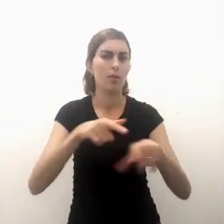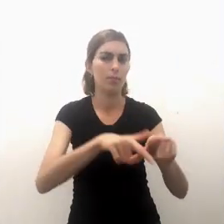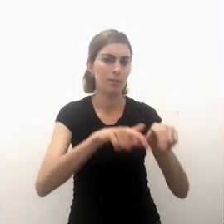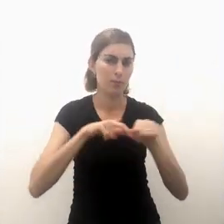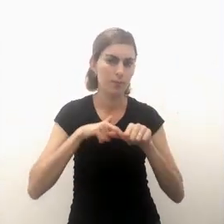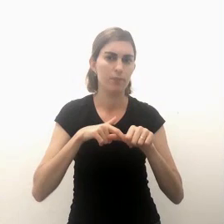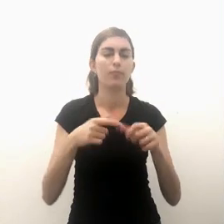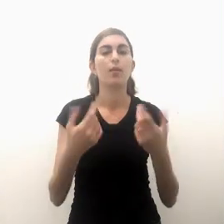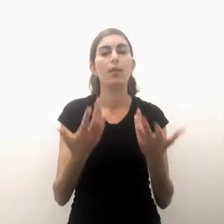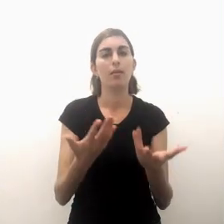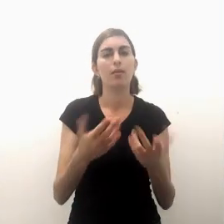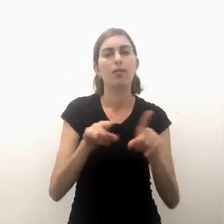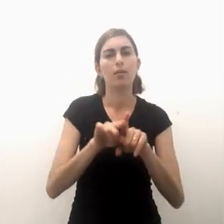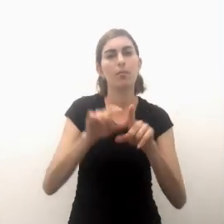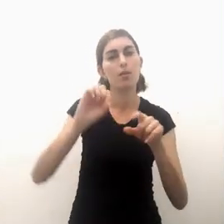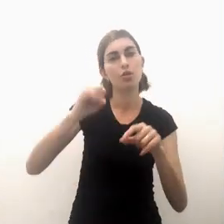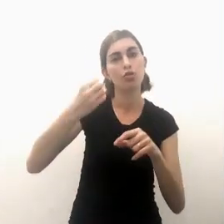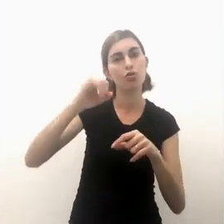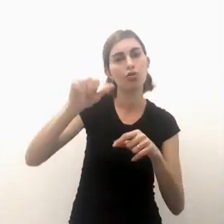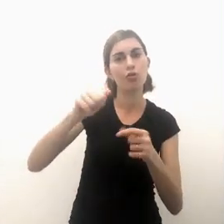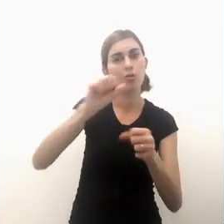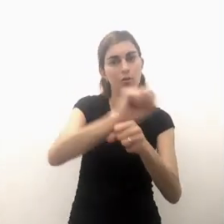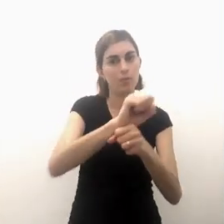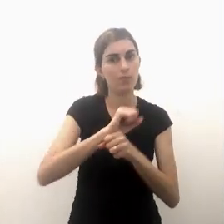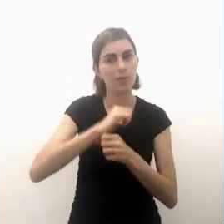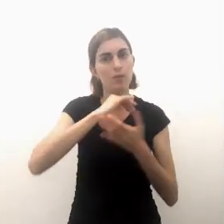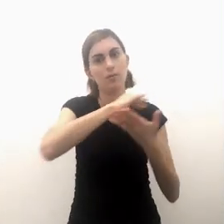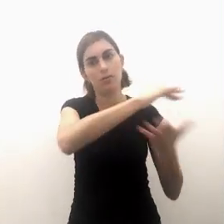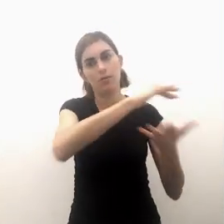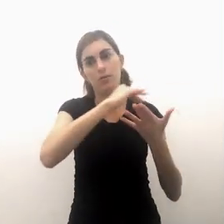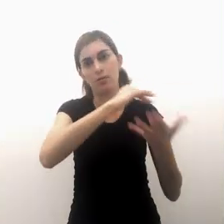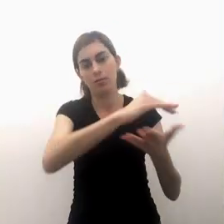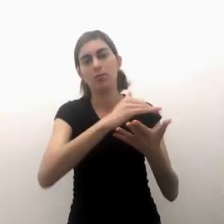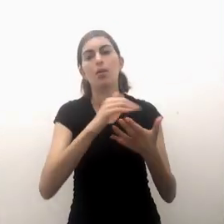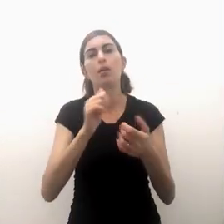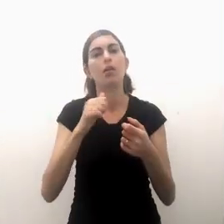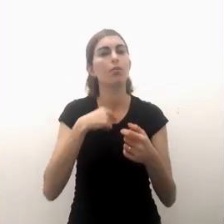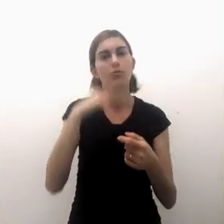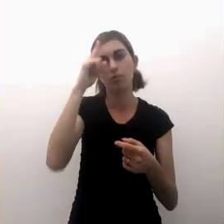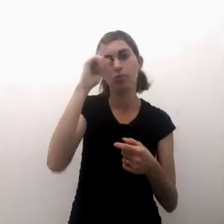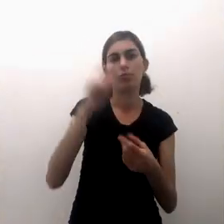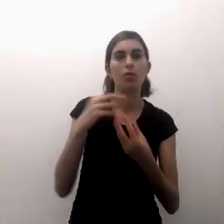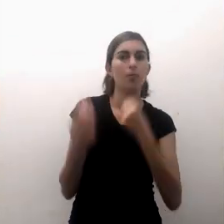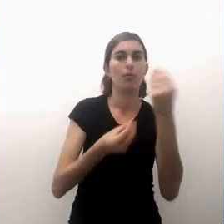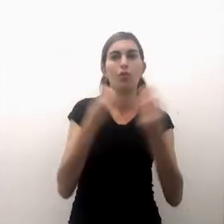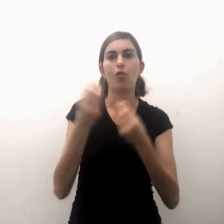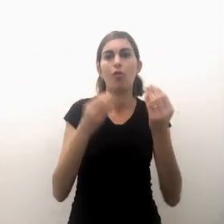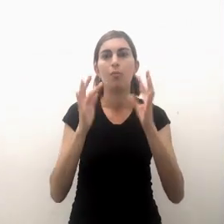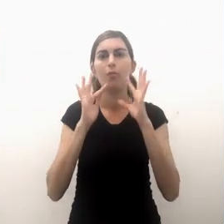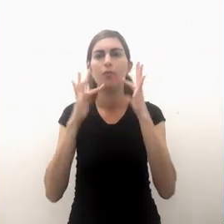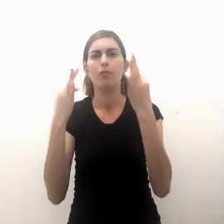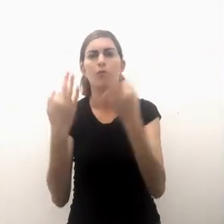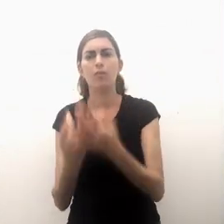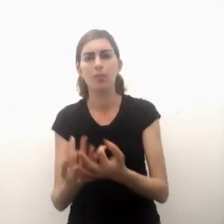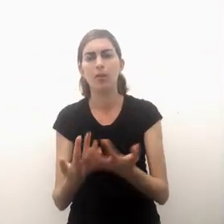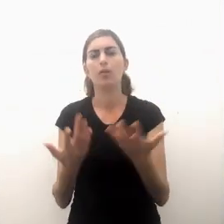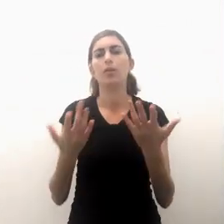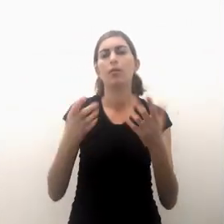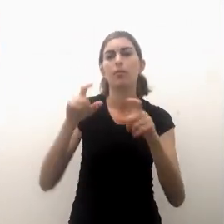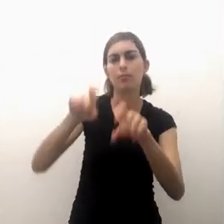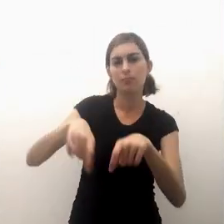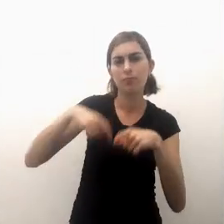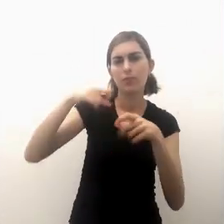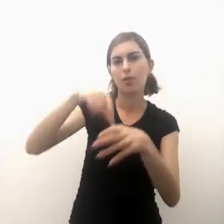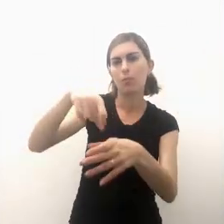relação de dependência. E caso essa soja parasse de ser exportada para o mercado asiático, a gente não sabe como é que seriam das famílias, como é que seriam